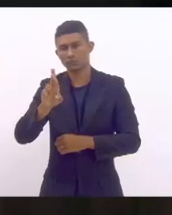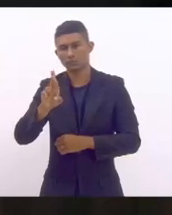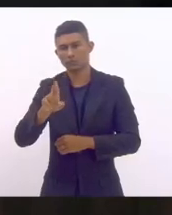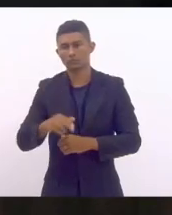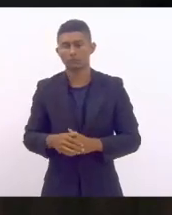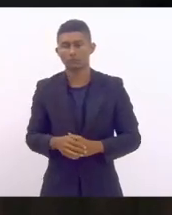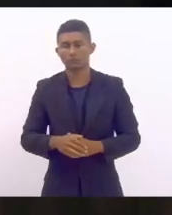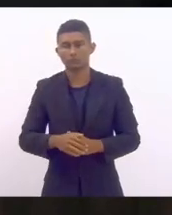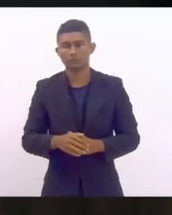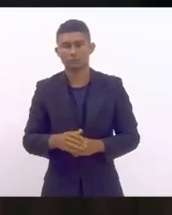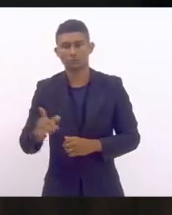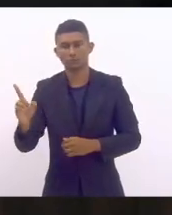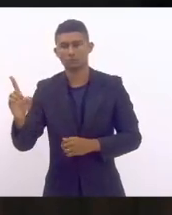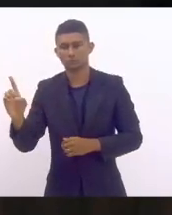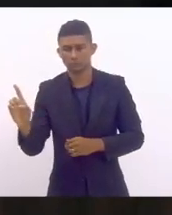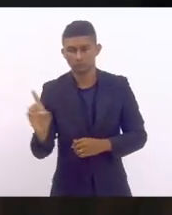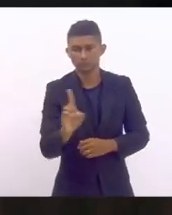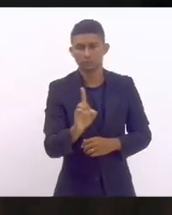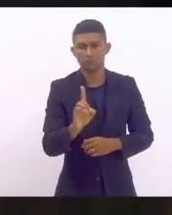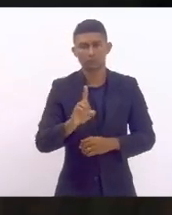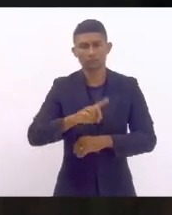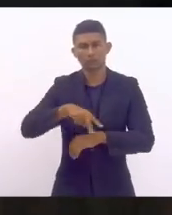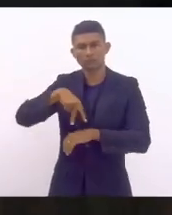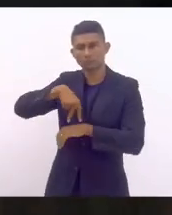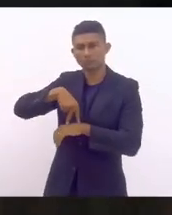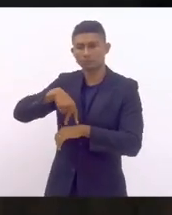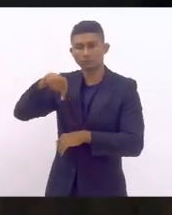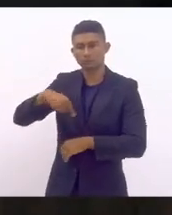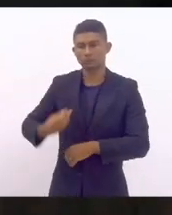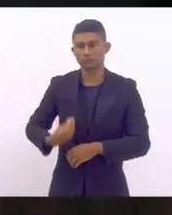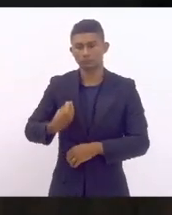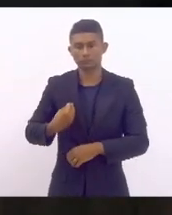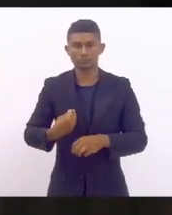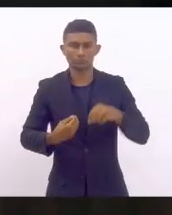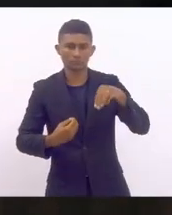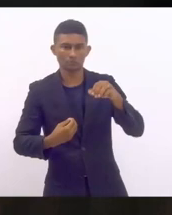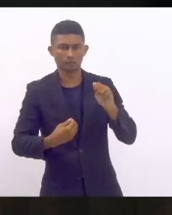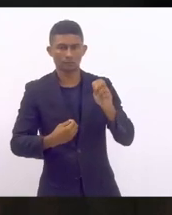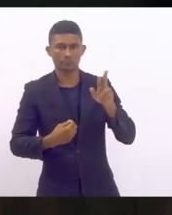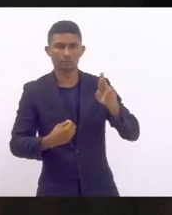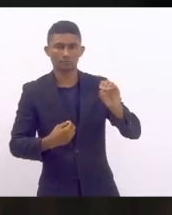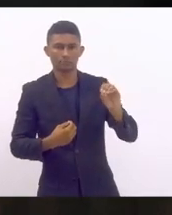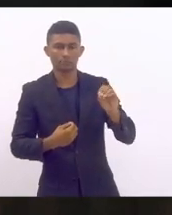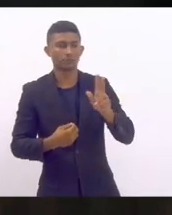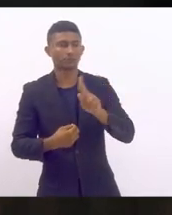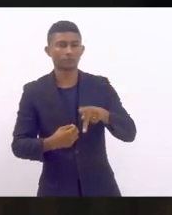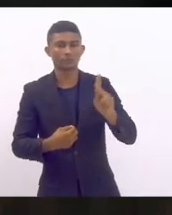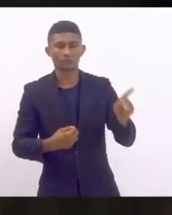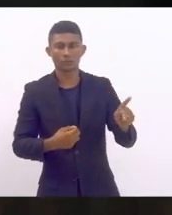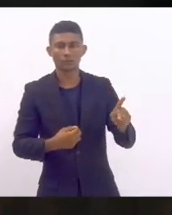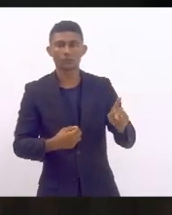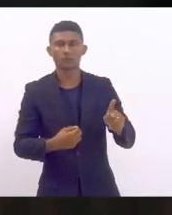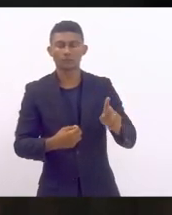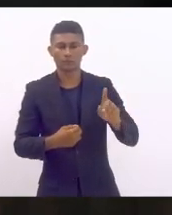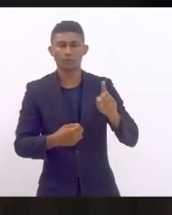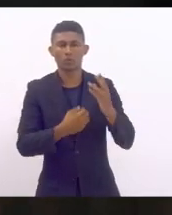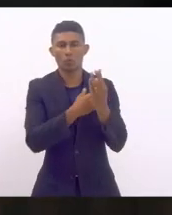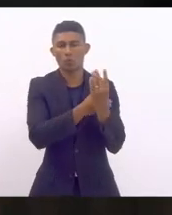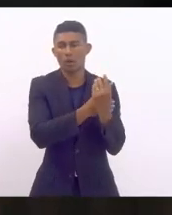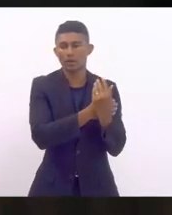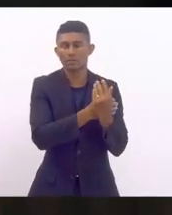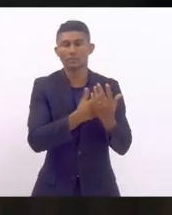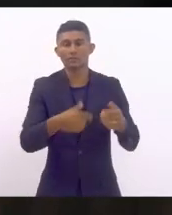e enquanto ele se dirigia aqui a Tribuna estão conosco Mauro Carlos professor de junto da UERJ Campus Zona